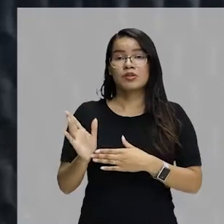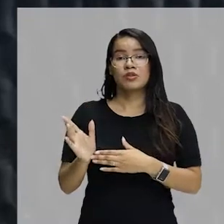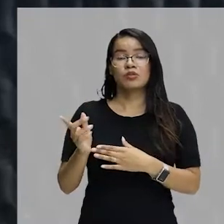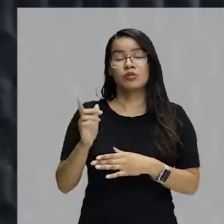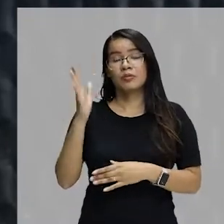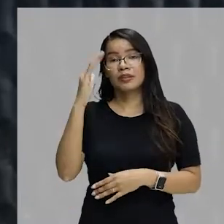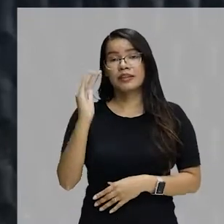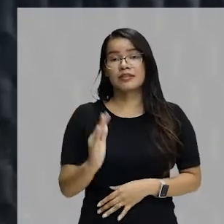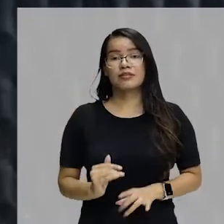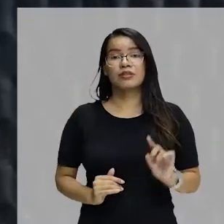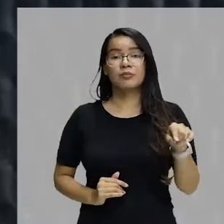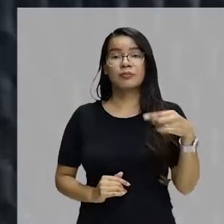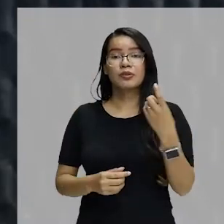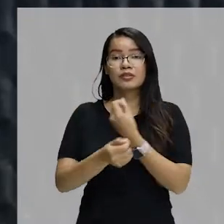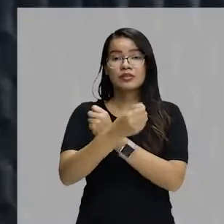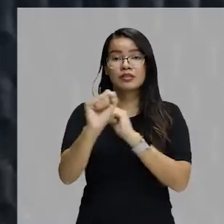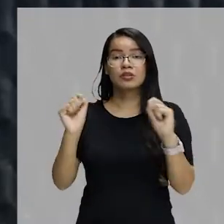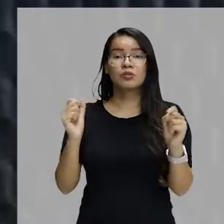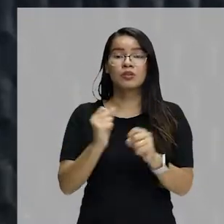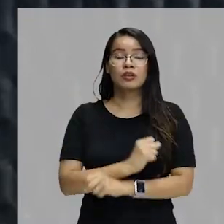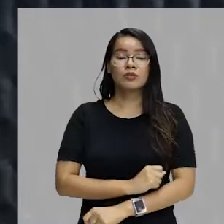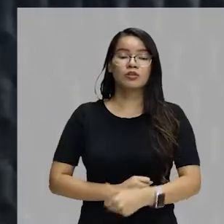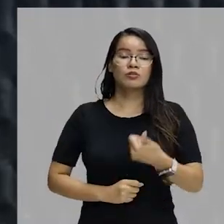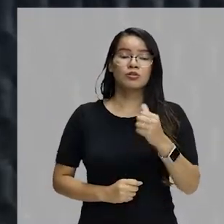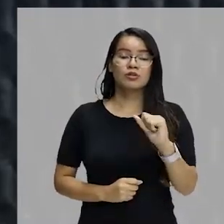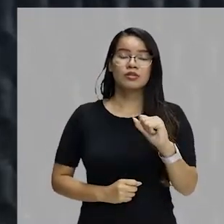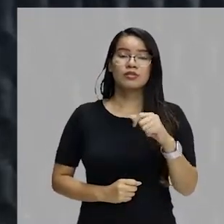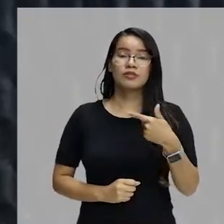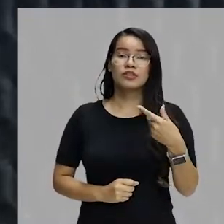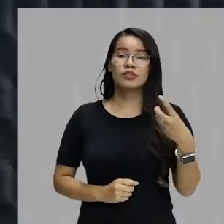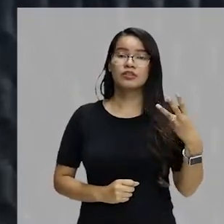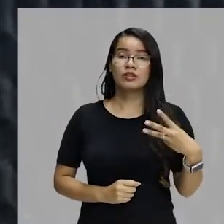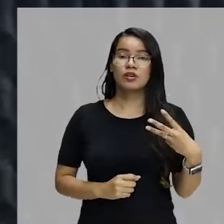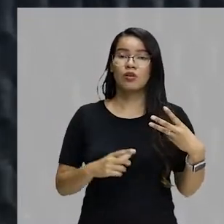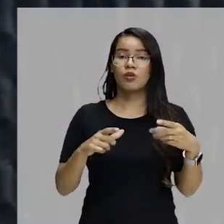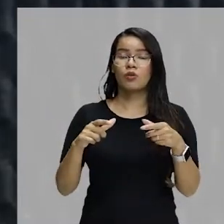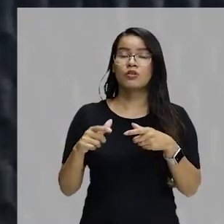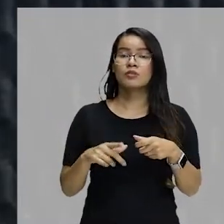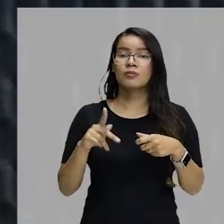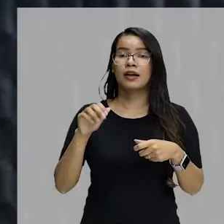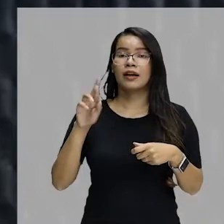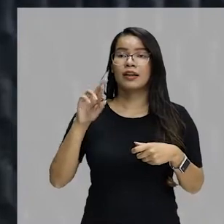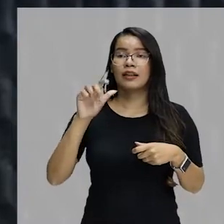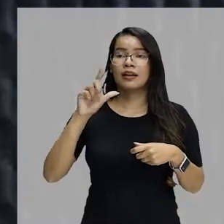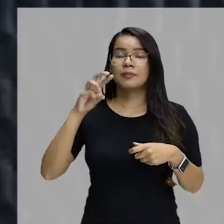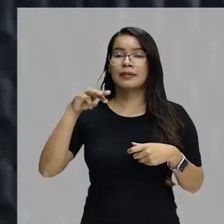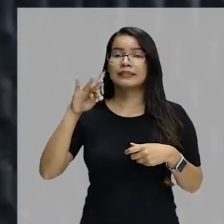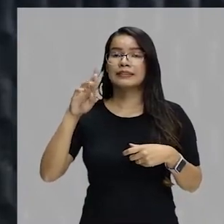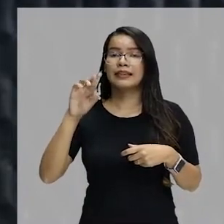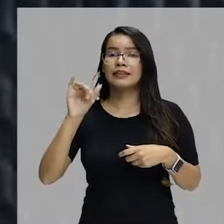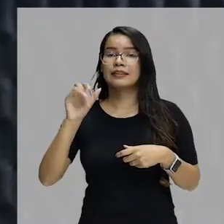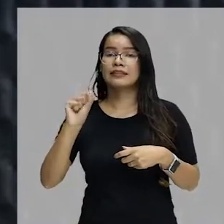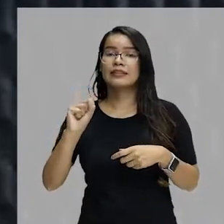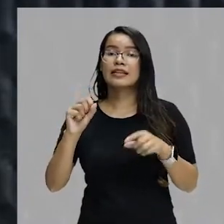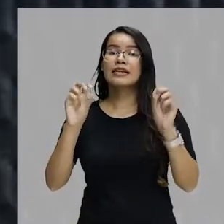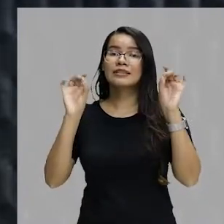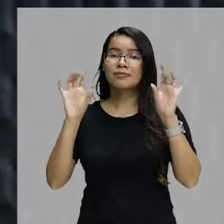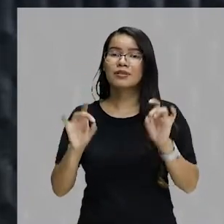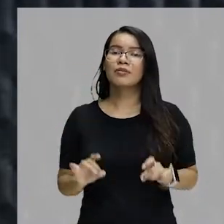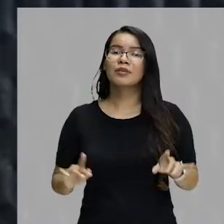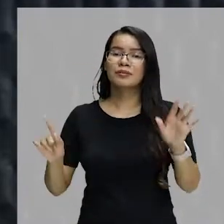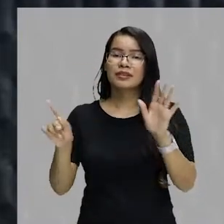logo após a independência, em 1823, onde os parlamentares, principalmente pertencentes ao chamado Partido